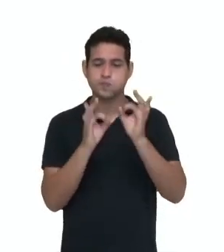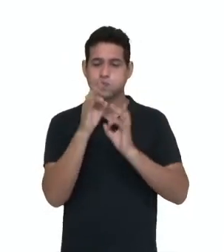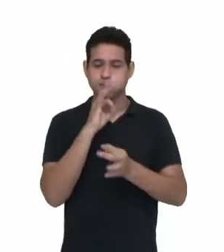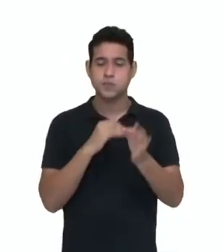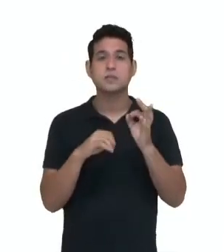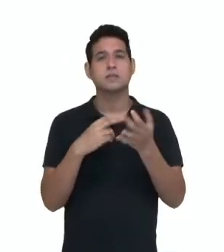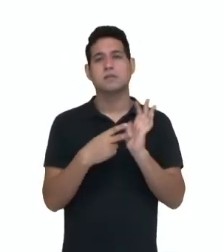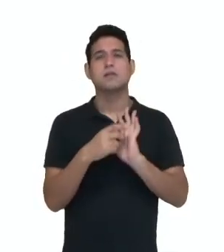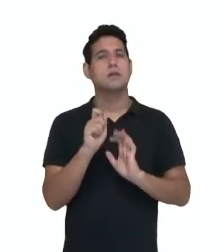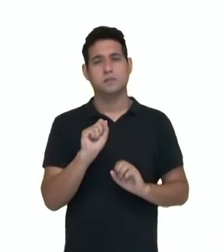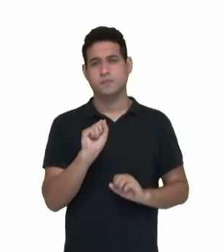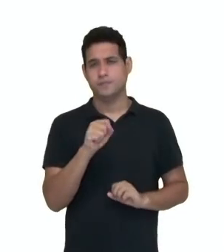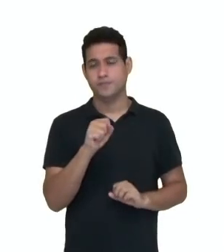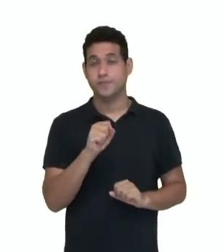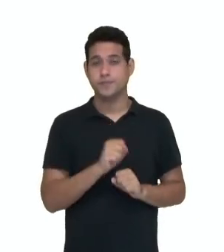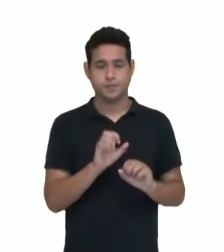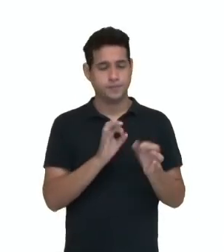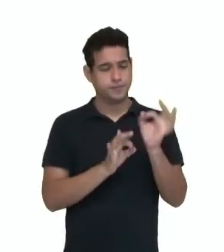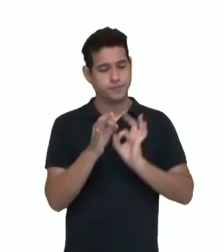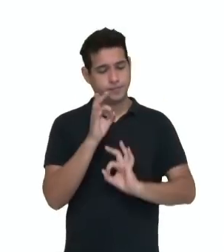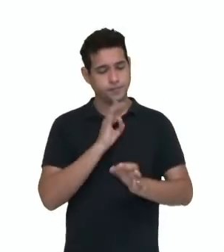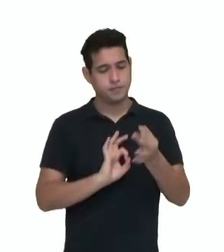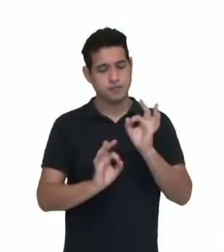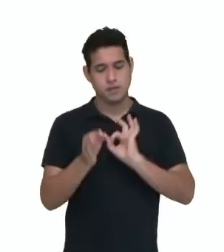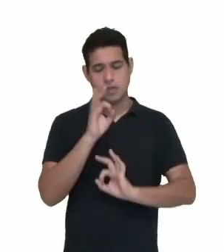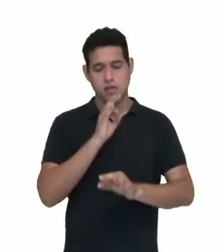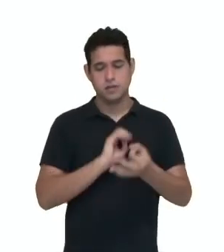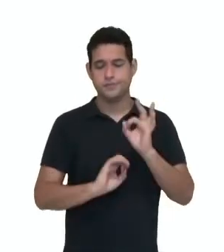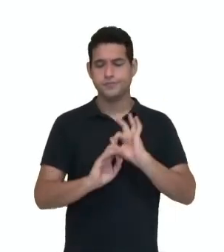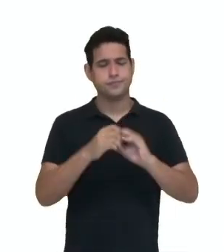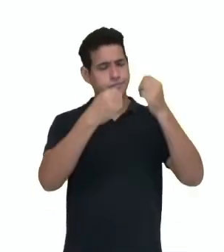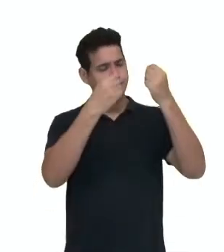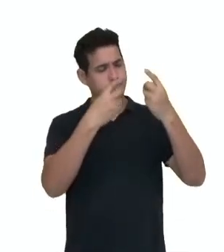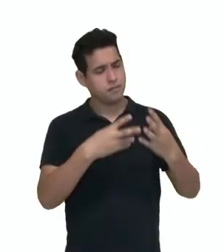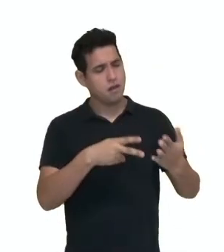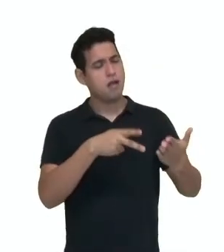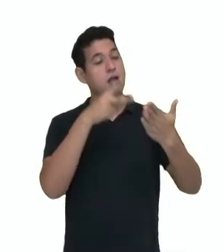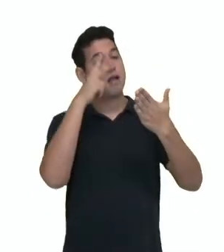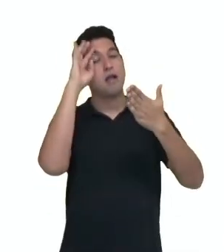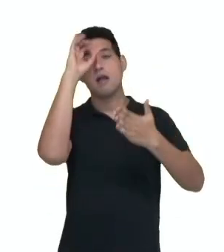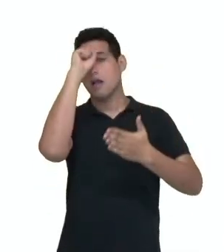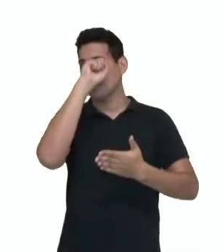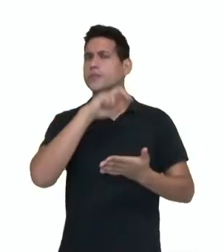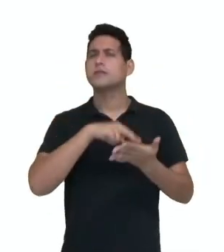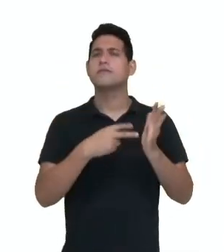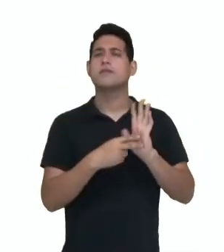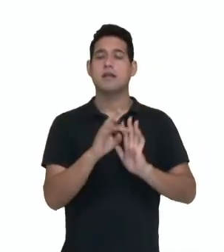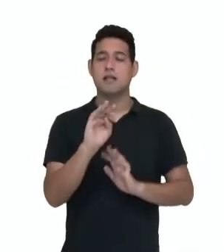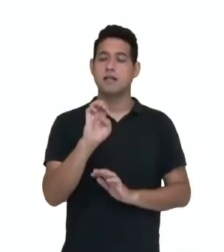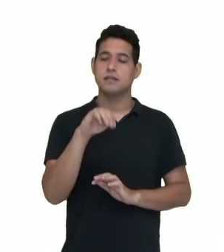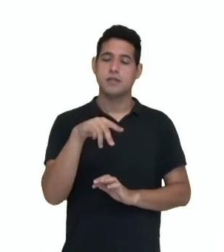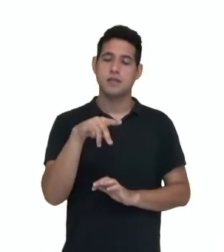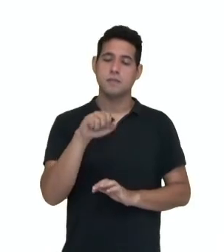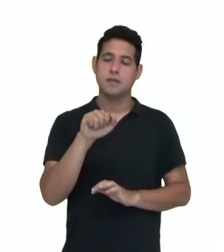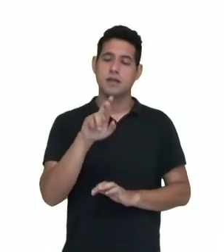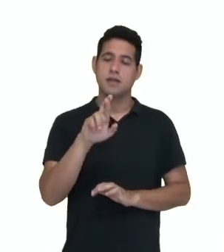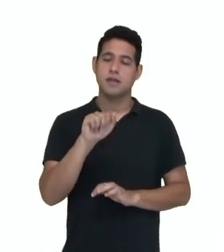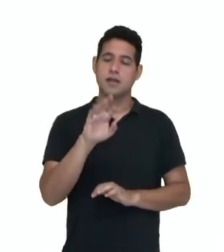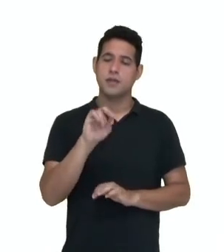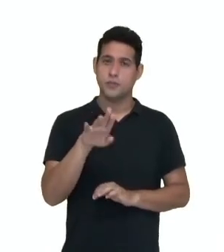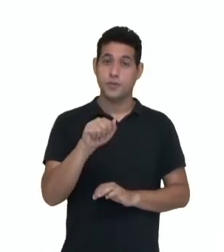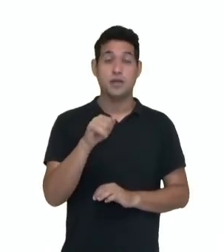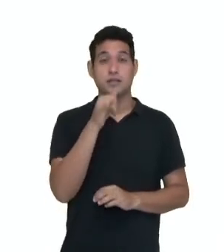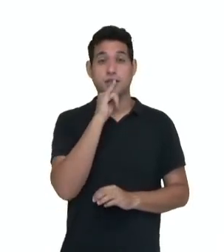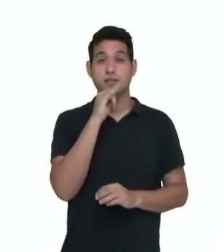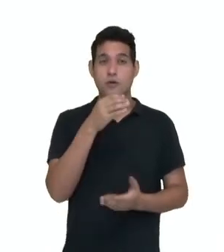a agitação térmica das partículas, né? Isso aqui então define para nós o que é temperatura. Aqui nós temos o copo de